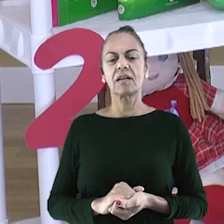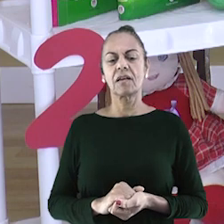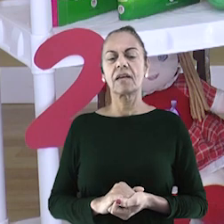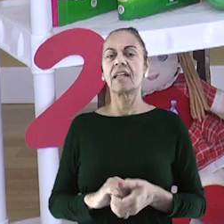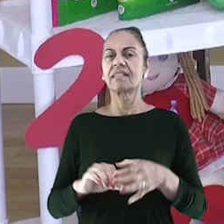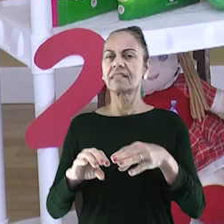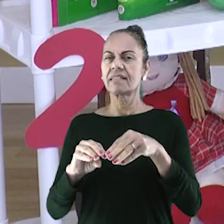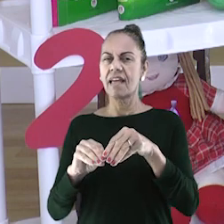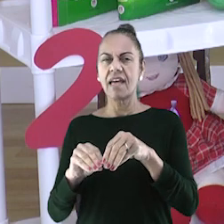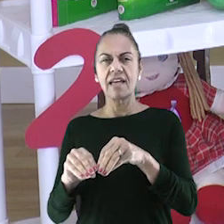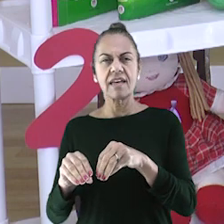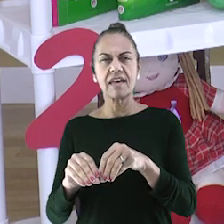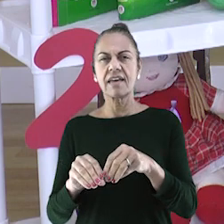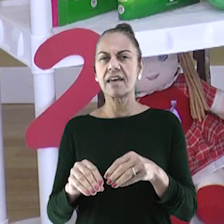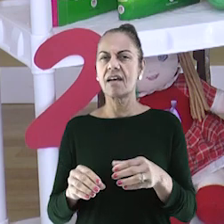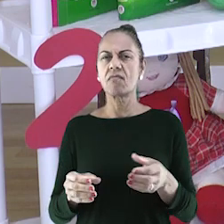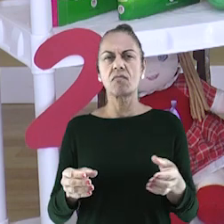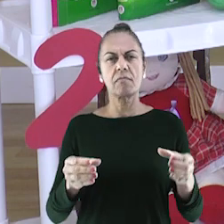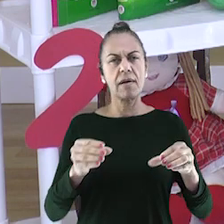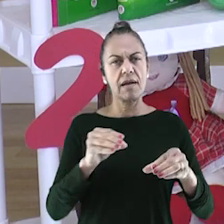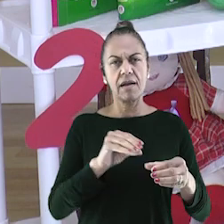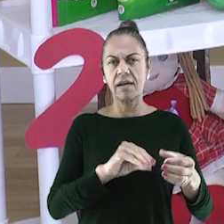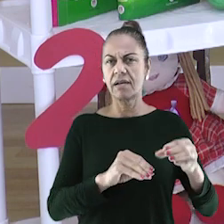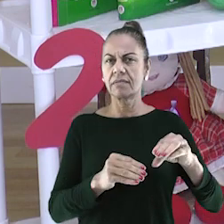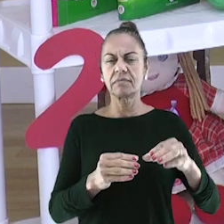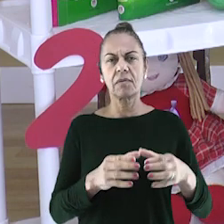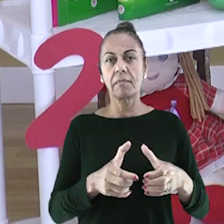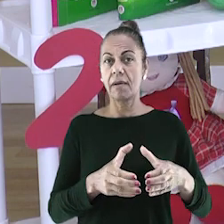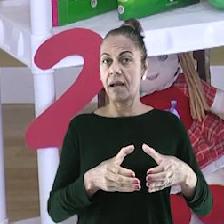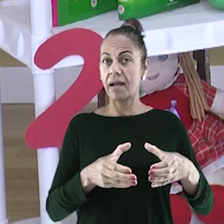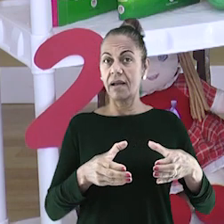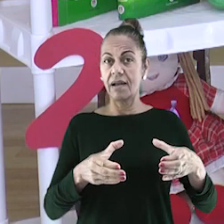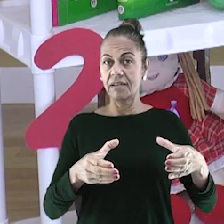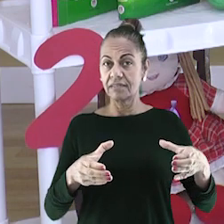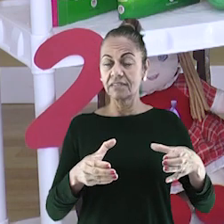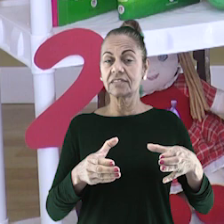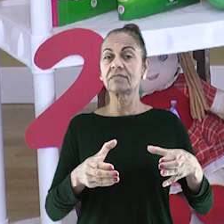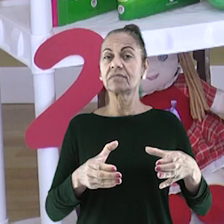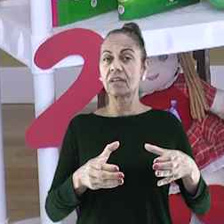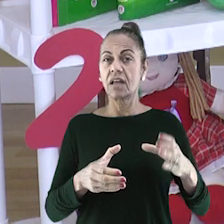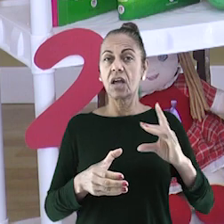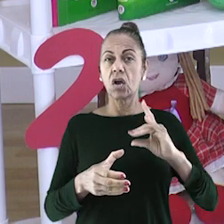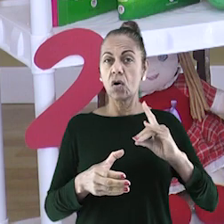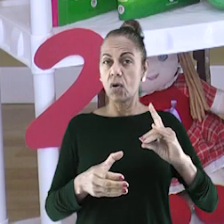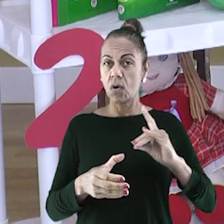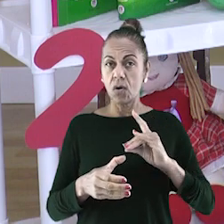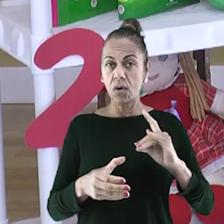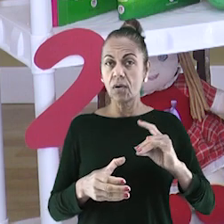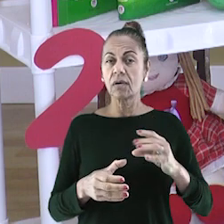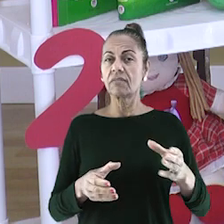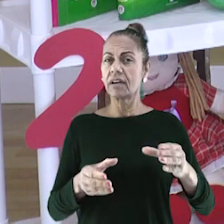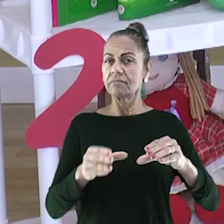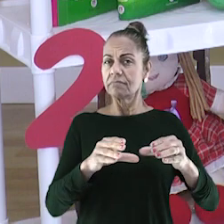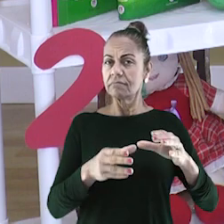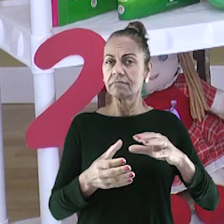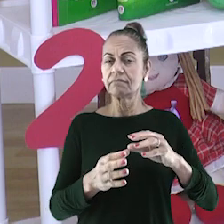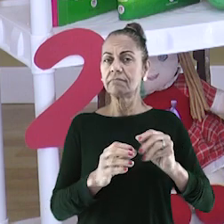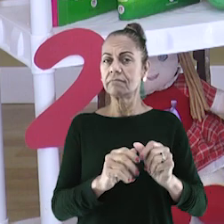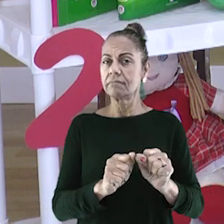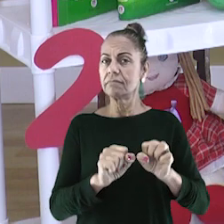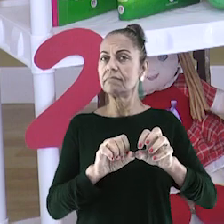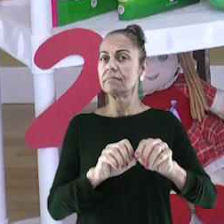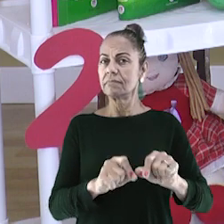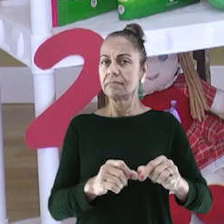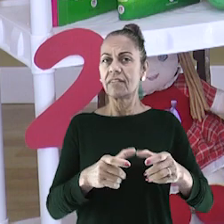Pode ir acrescentando mais terra, se você quiser fazer maior, você pode fazer colocando mais cola e